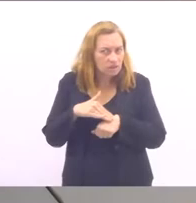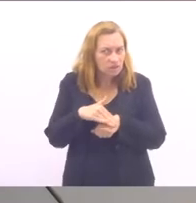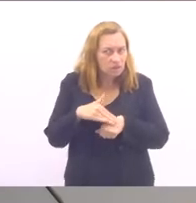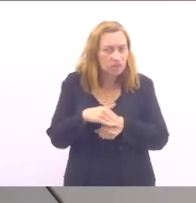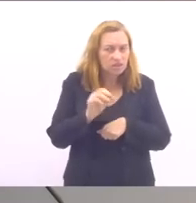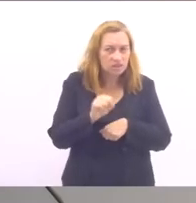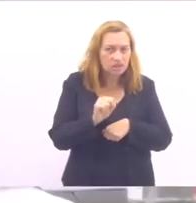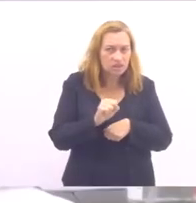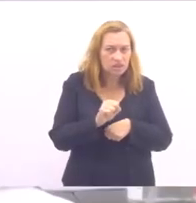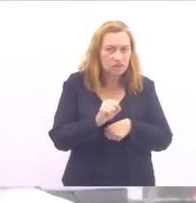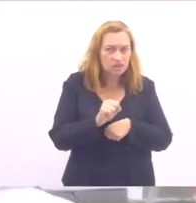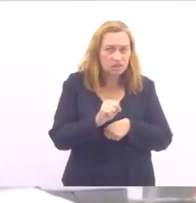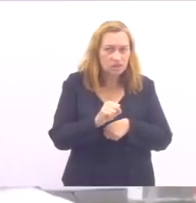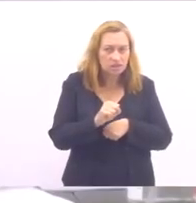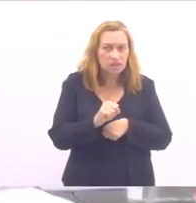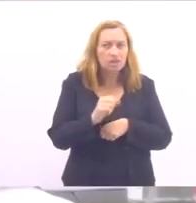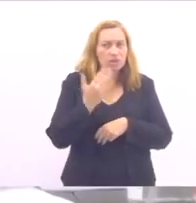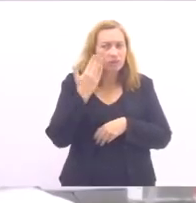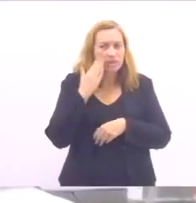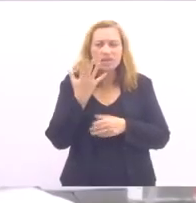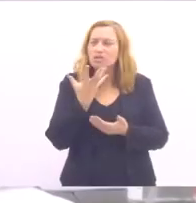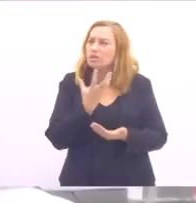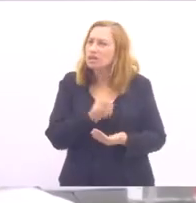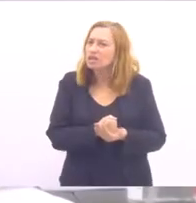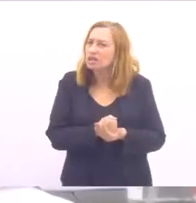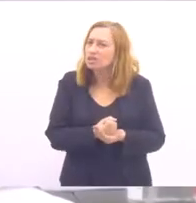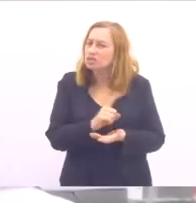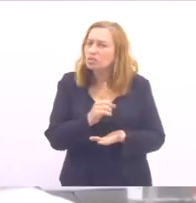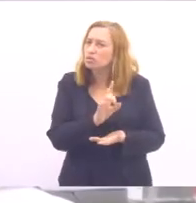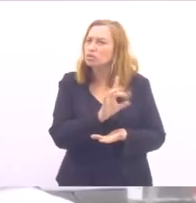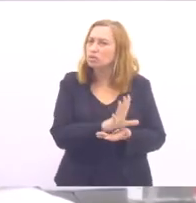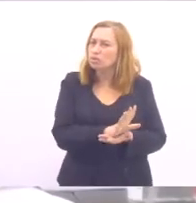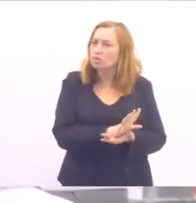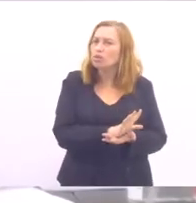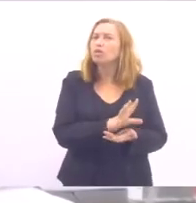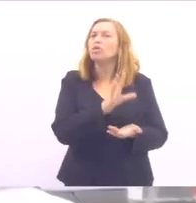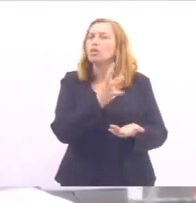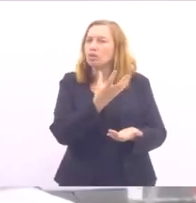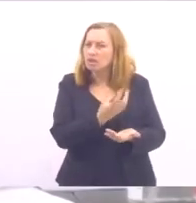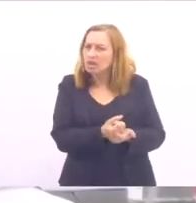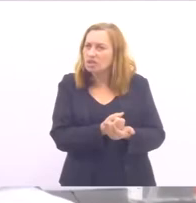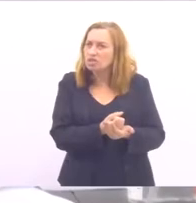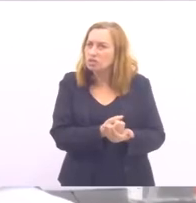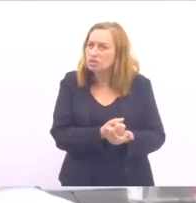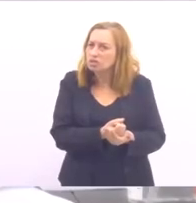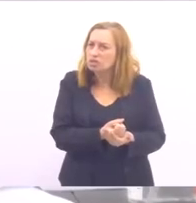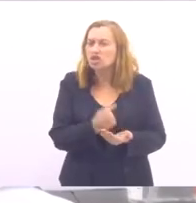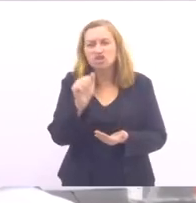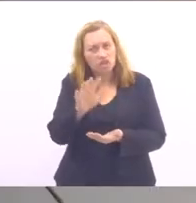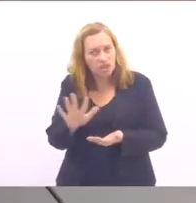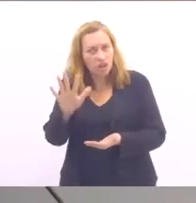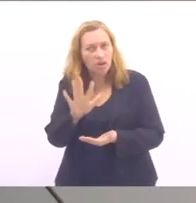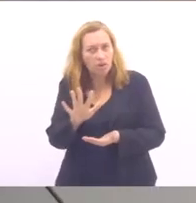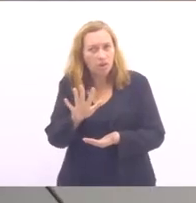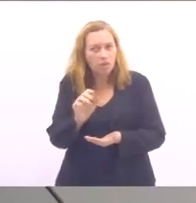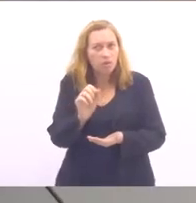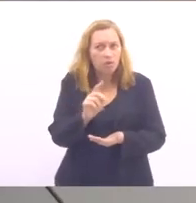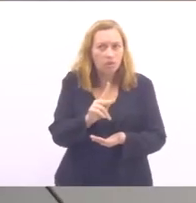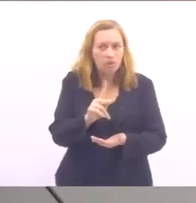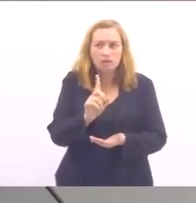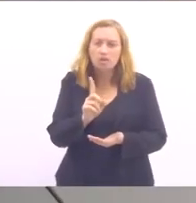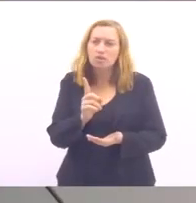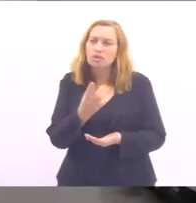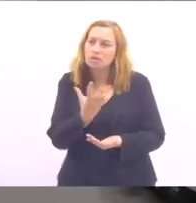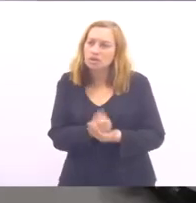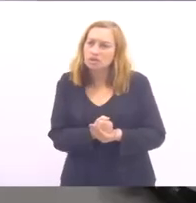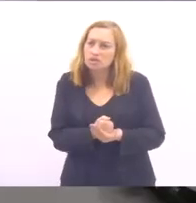Isso, mas tá bom, mas eu entendi lá... que o cadastro não era só para isso, o cadastro é geral. Ah, tá. Não, nós só cadastramos